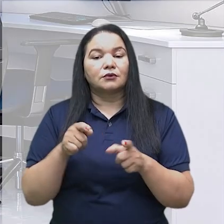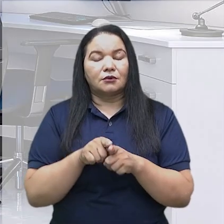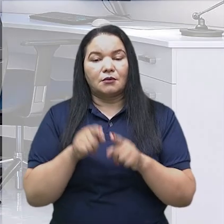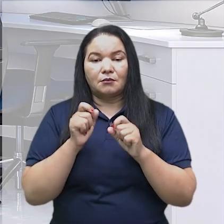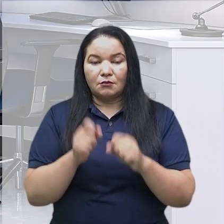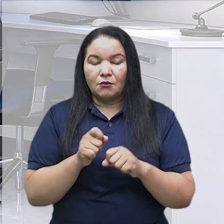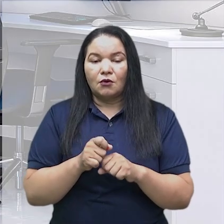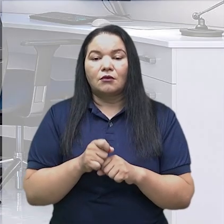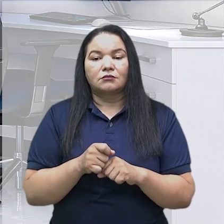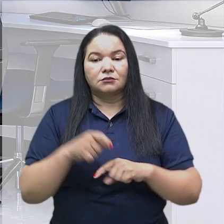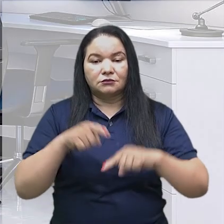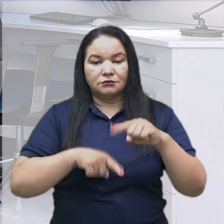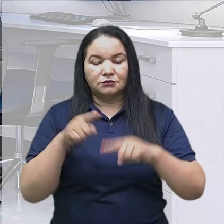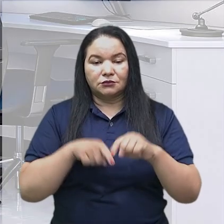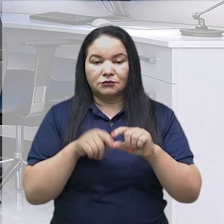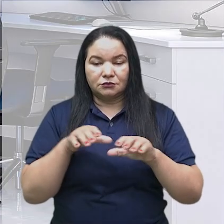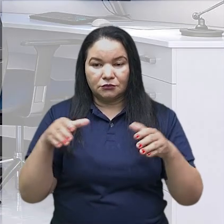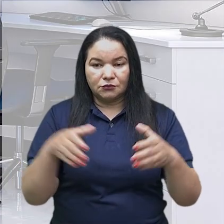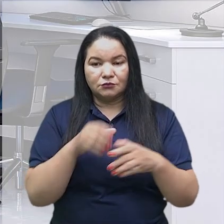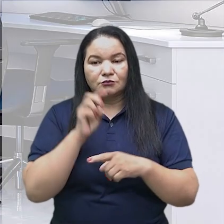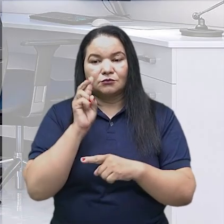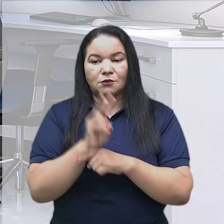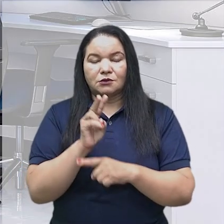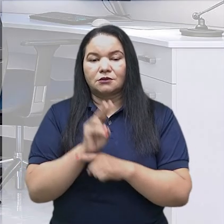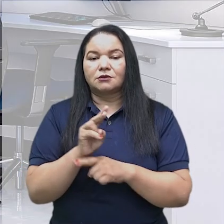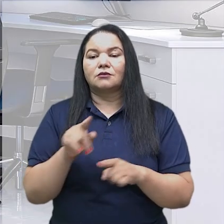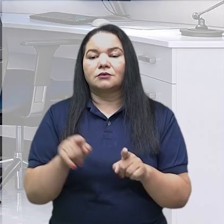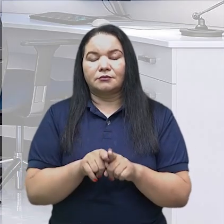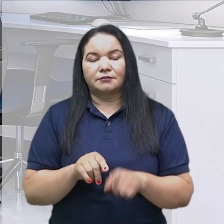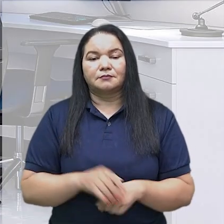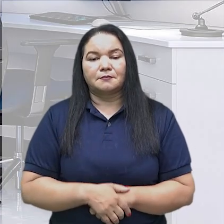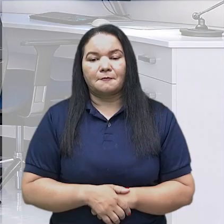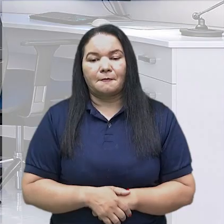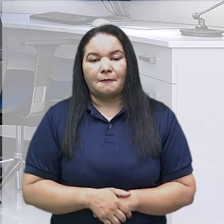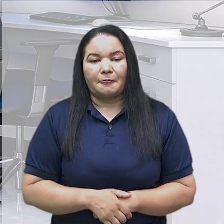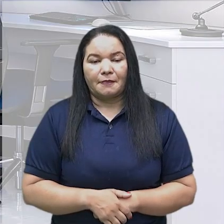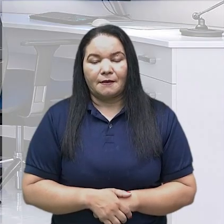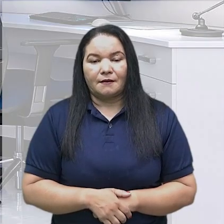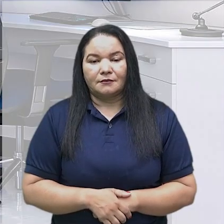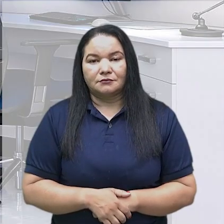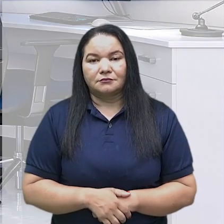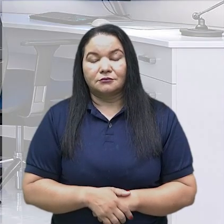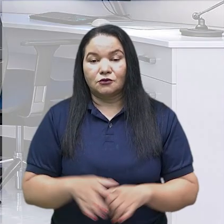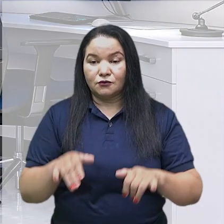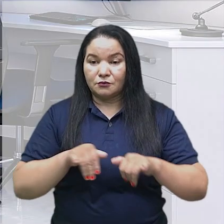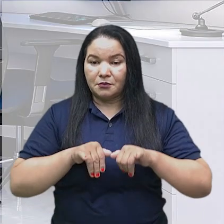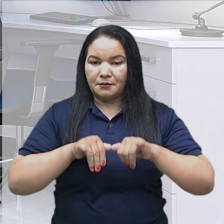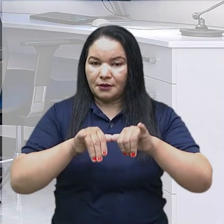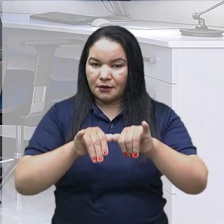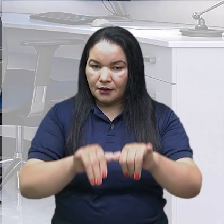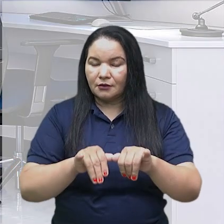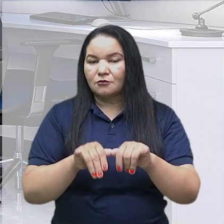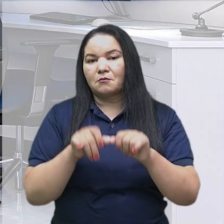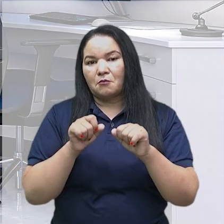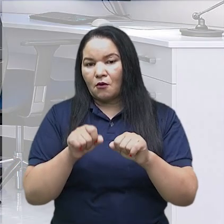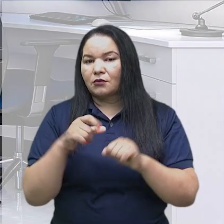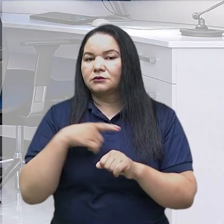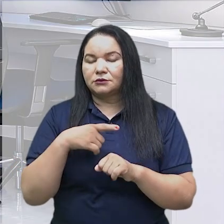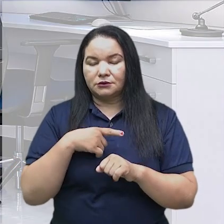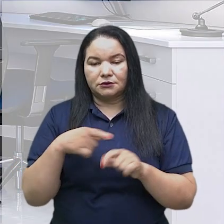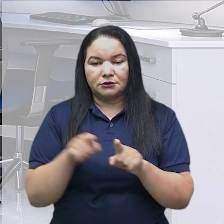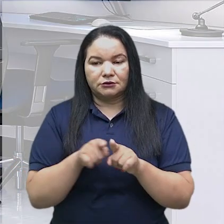equipamento de proteção coletiva, tá? Nos supermercados, né? Pode também ter um